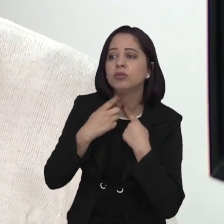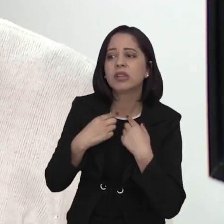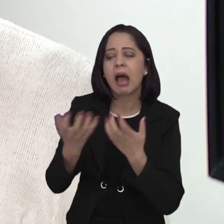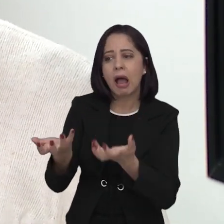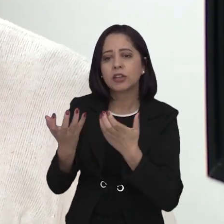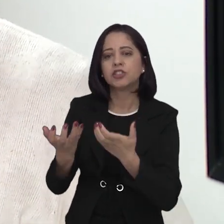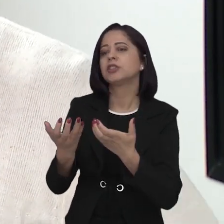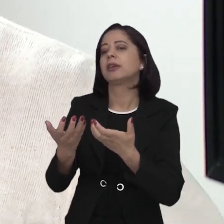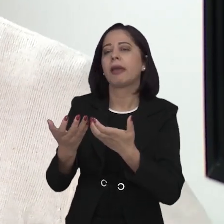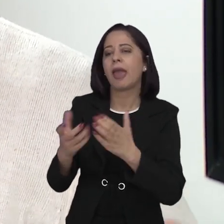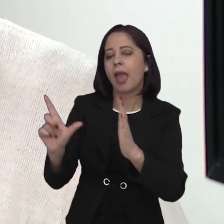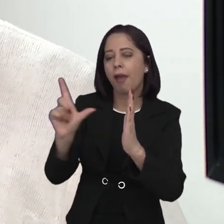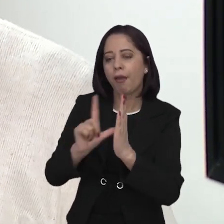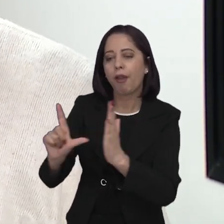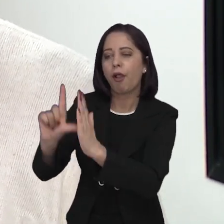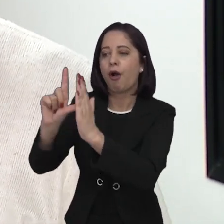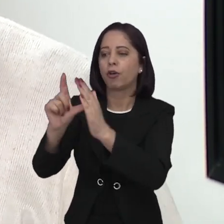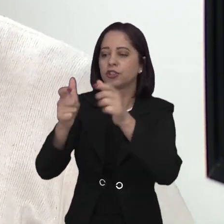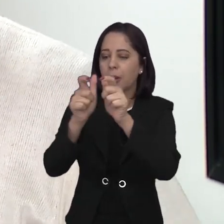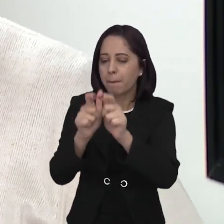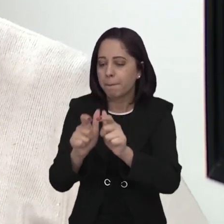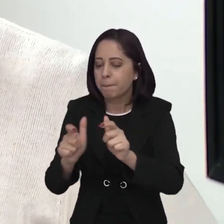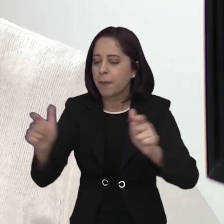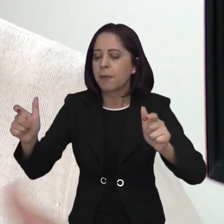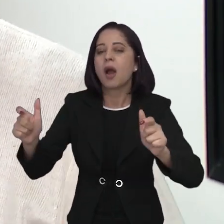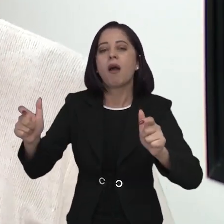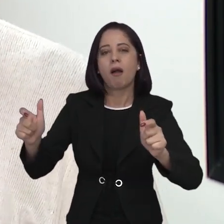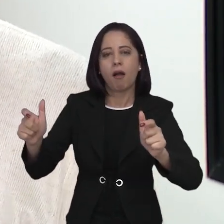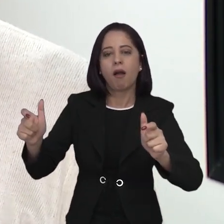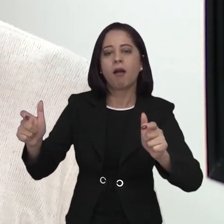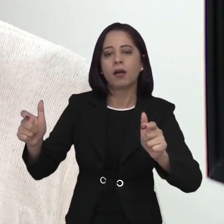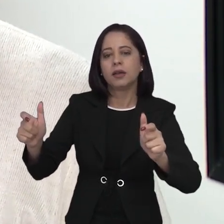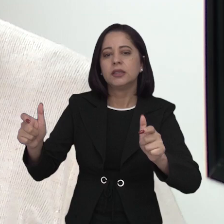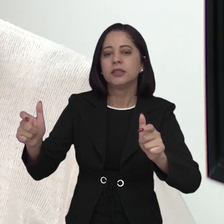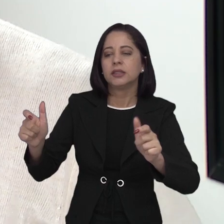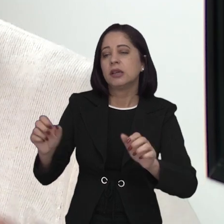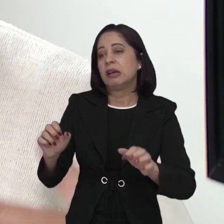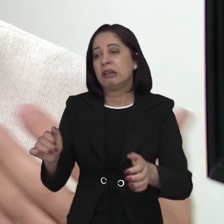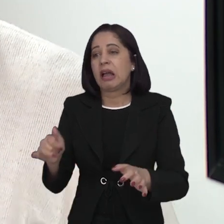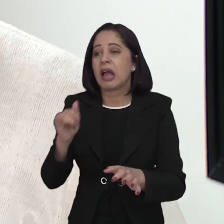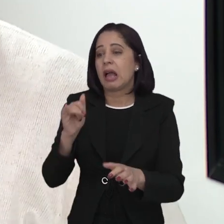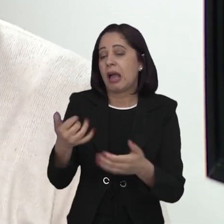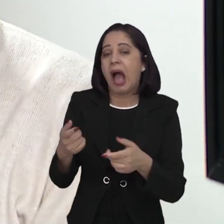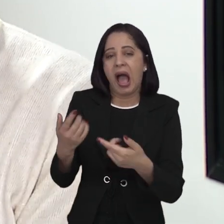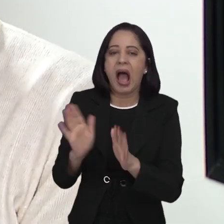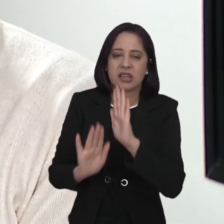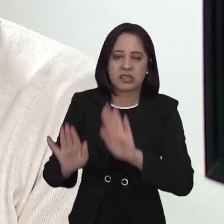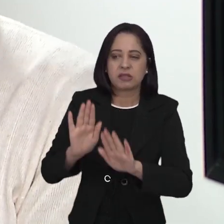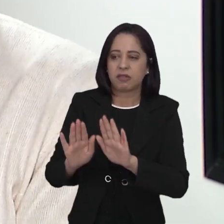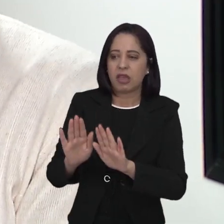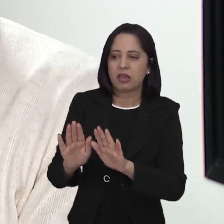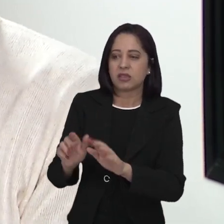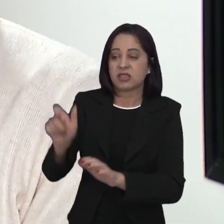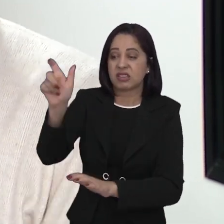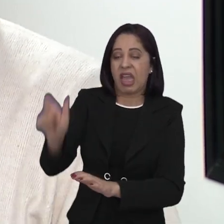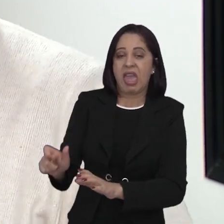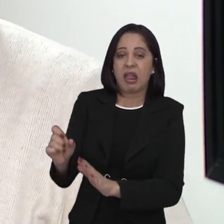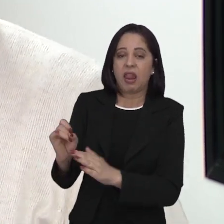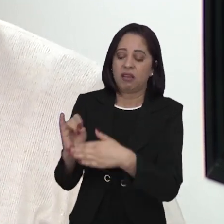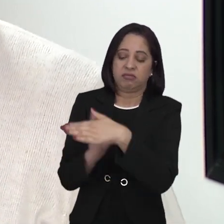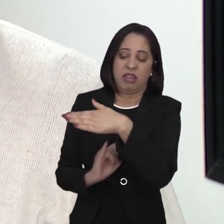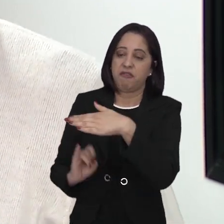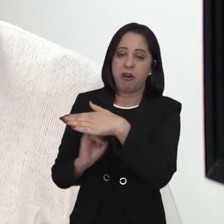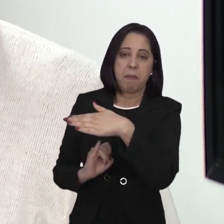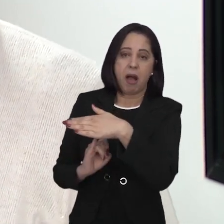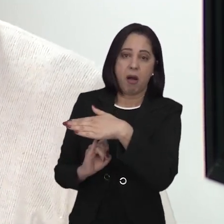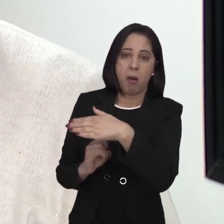ampliar o seu comércio, aquilo que ela faz, de repente, de forma informal, e ela não tem, assim,